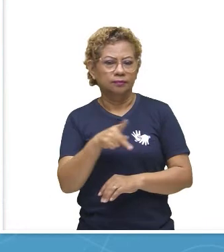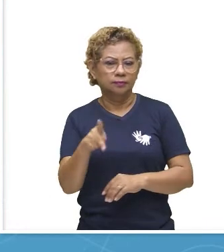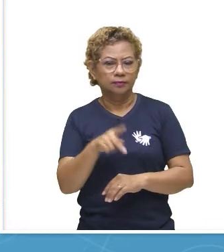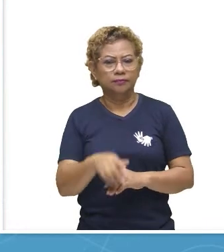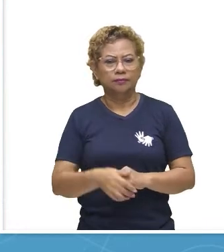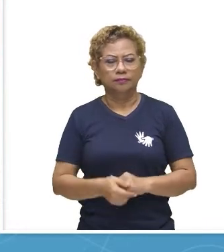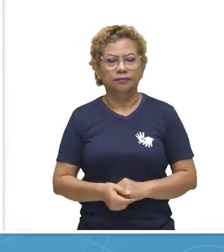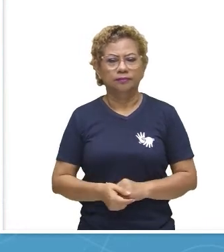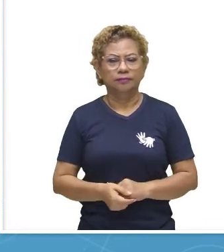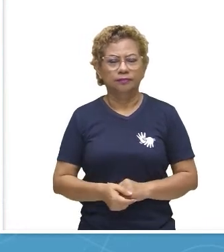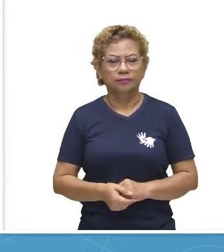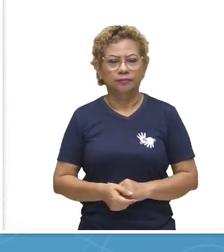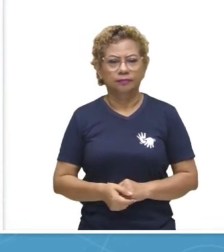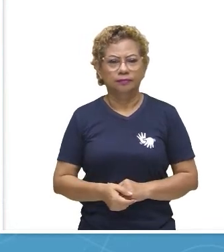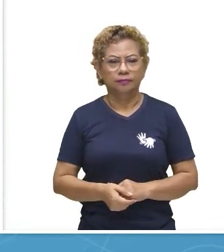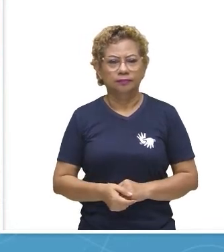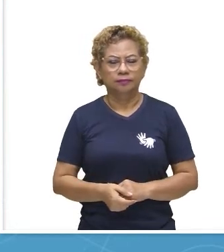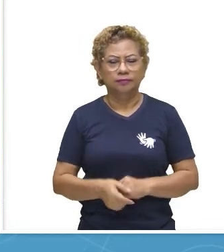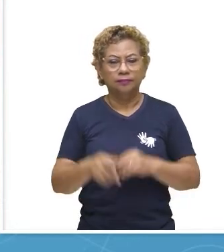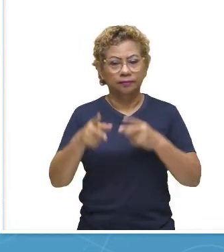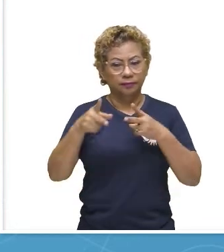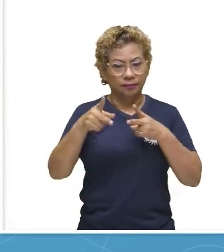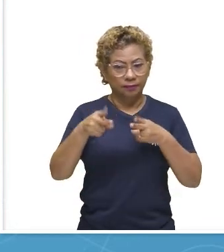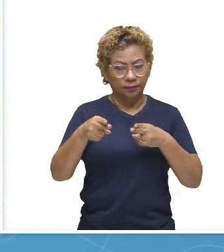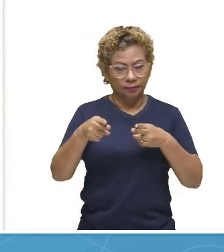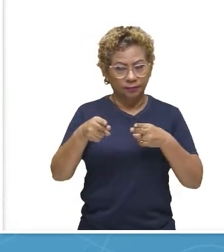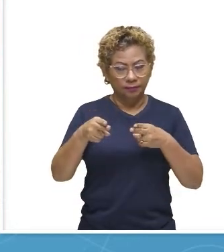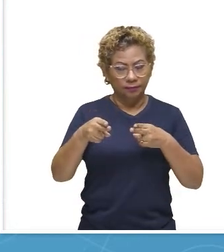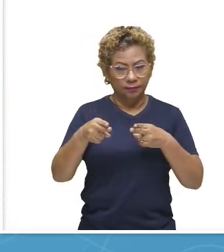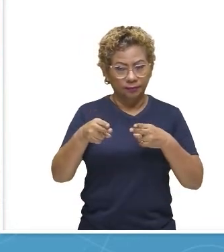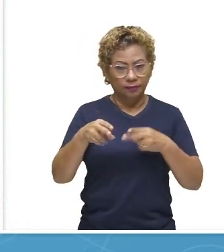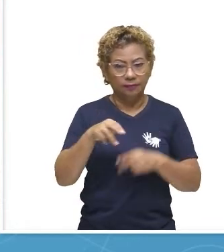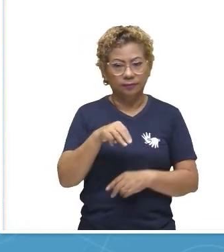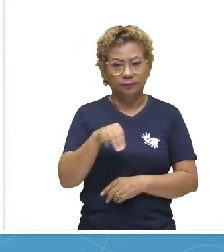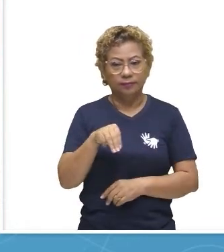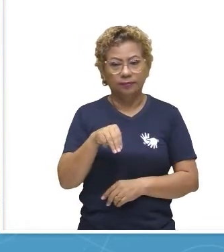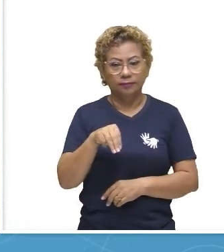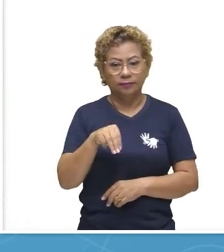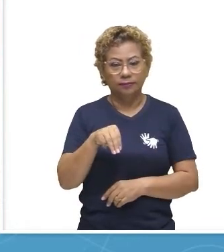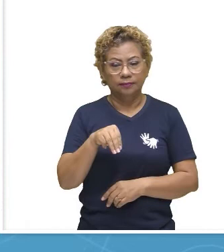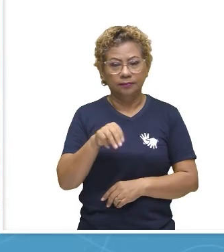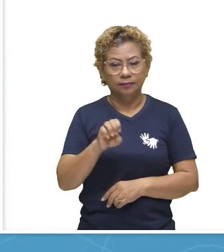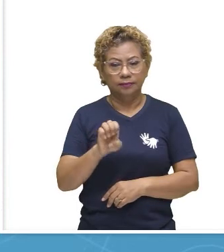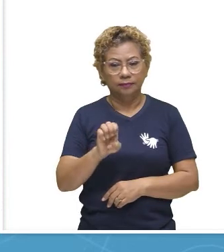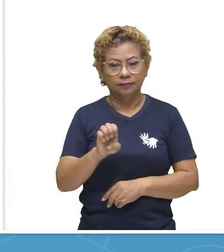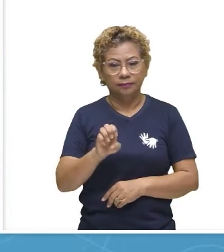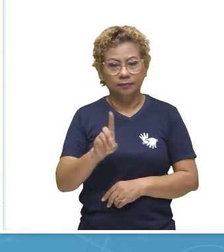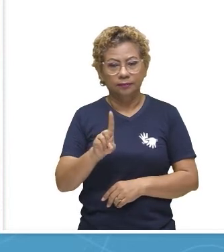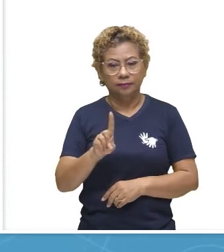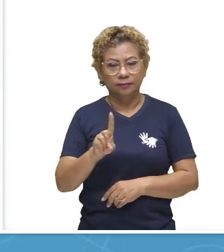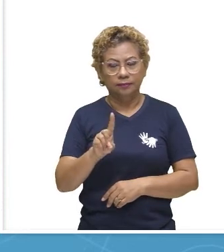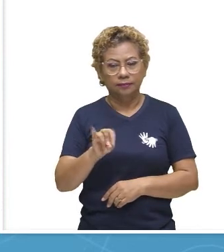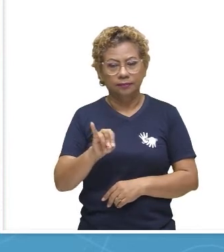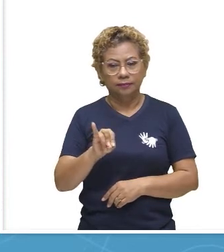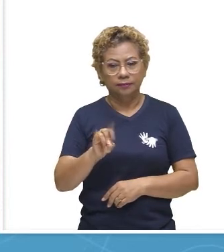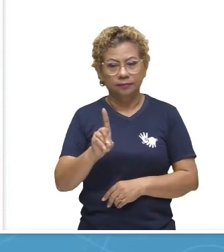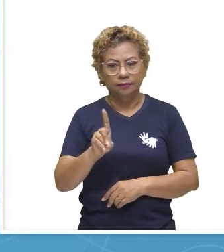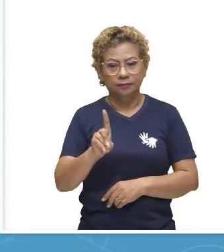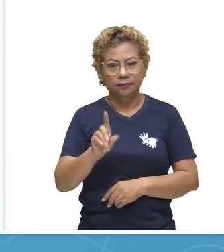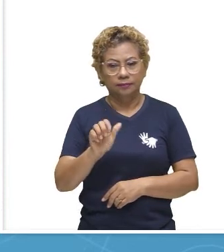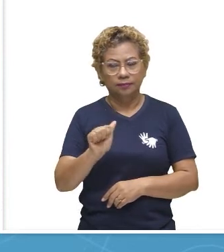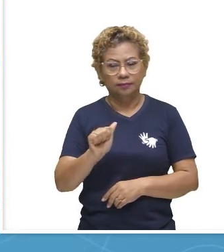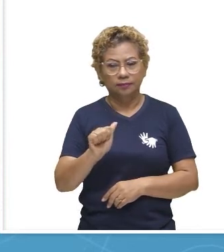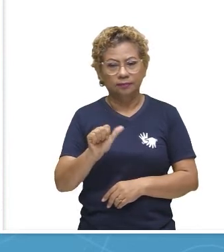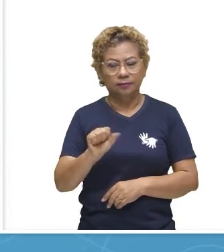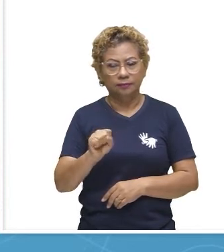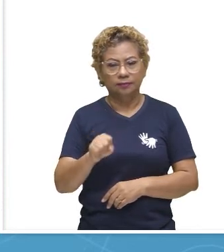mais que mesma medida. Ah, agora ficou fácil, né? O que significa? Significa